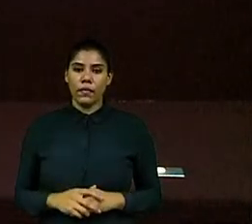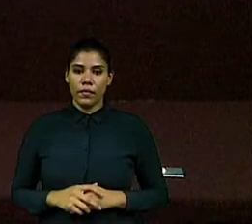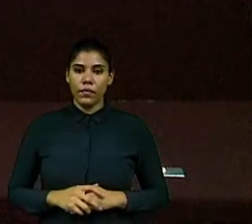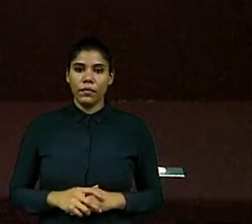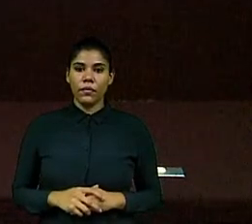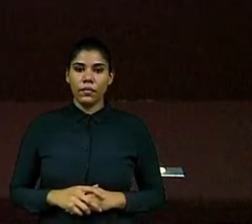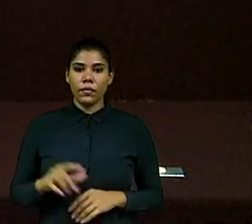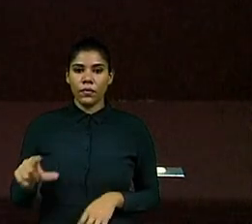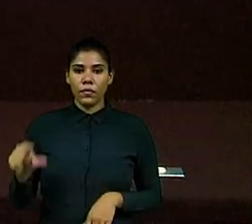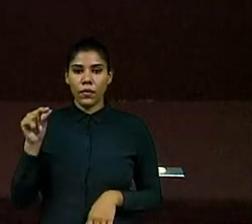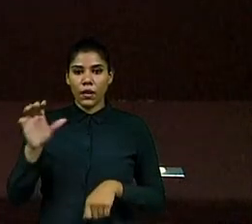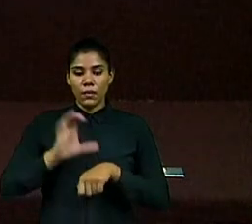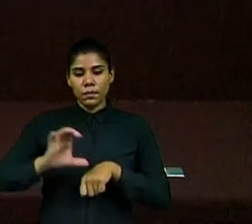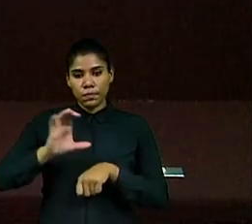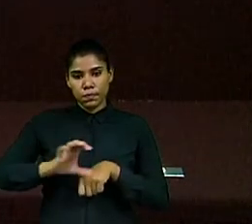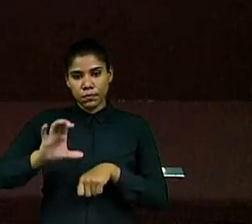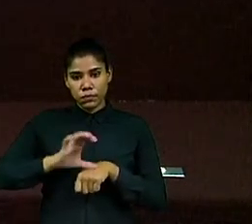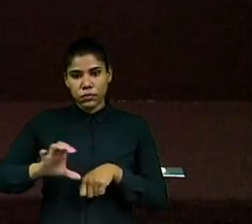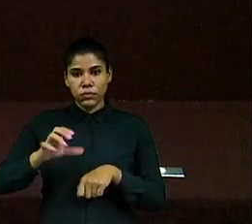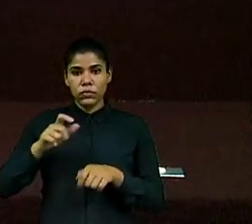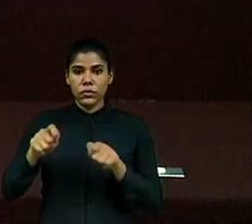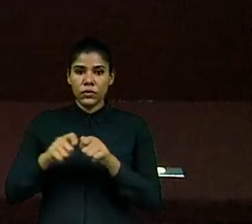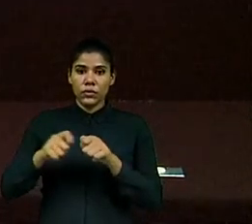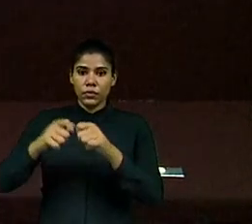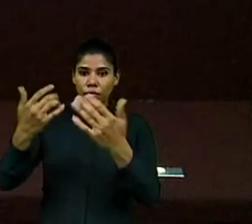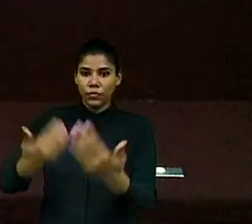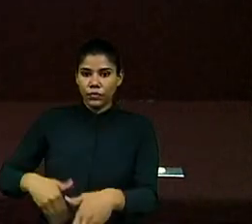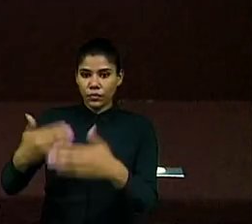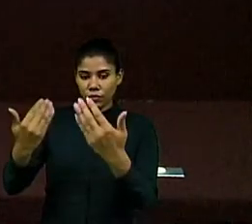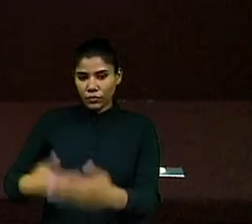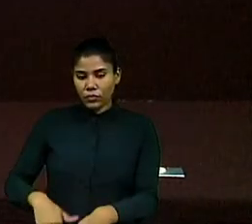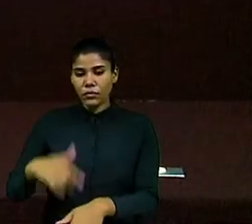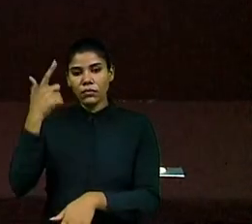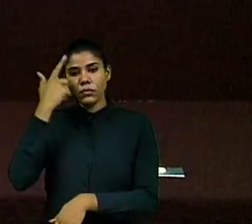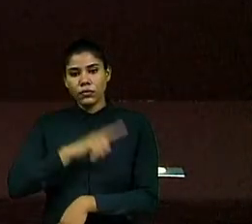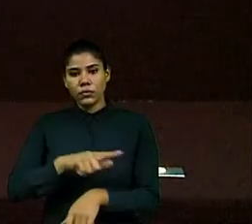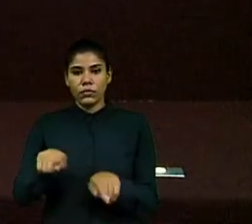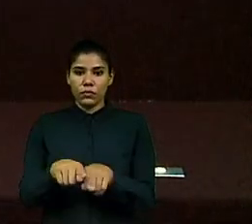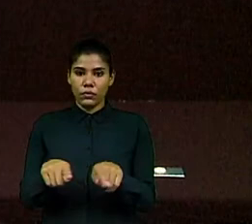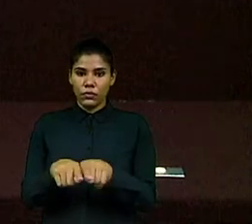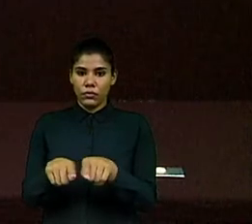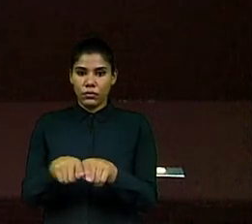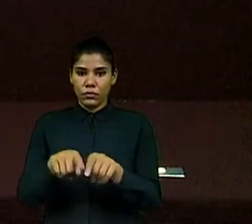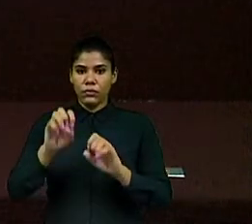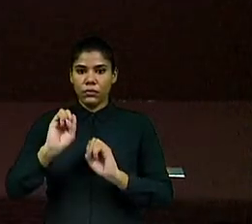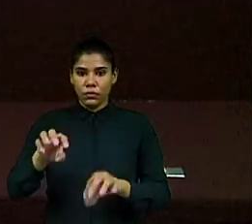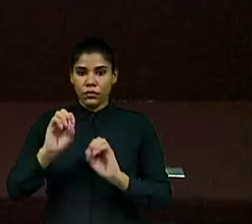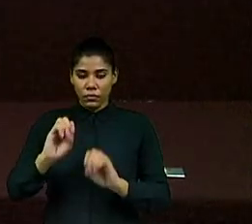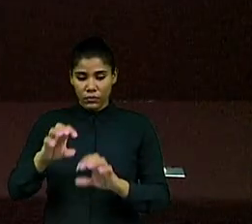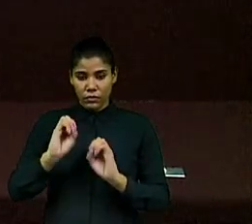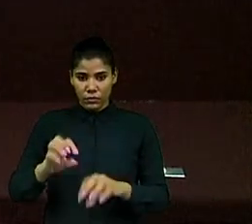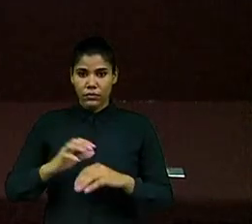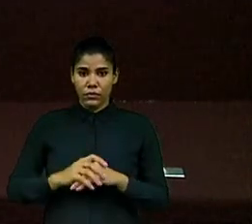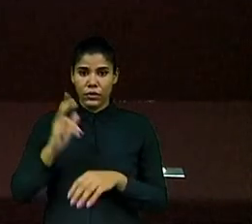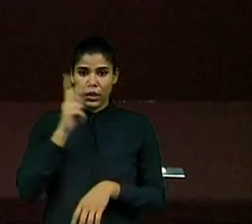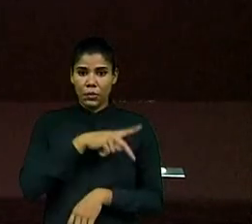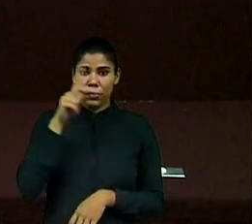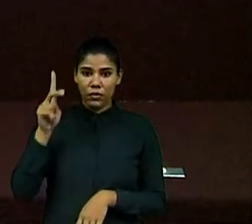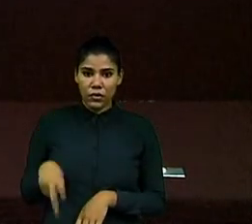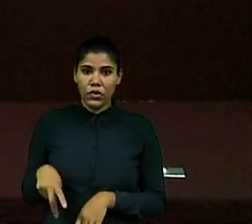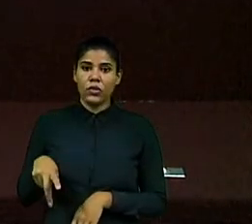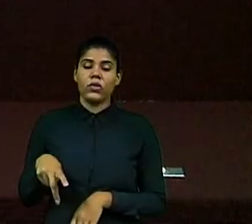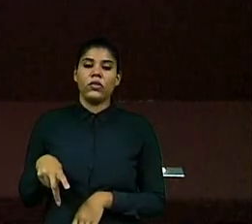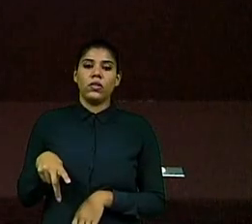e fazer o próximo concurso para educadores e transformadores Que professor Apenas não